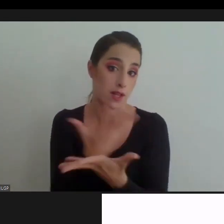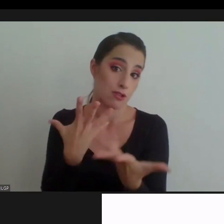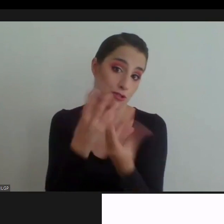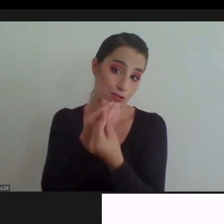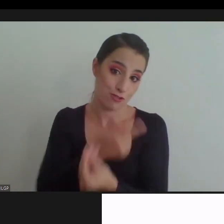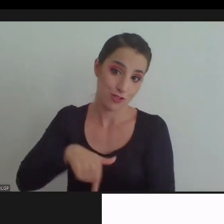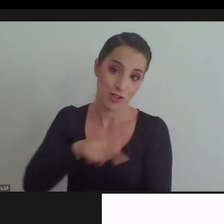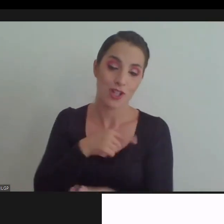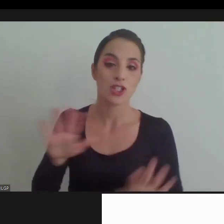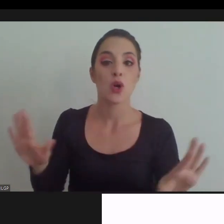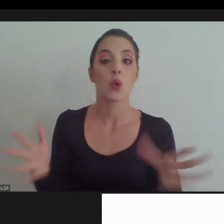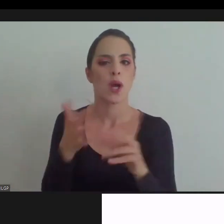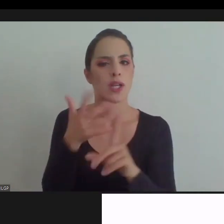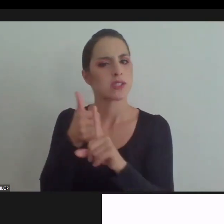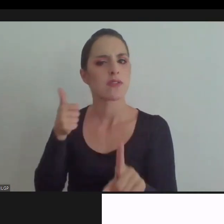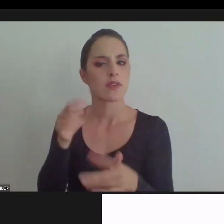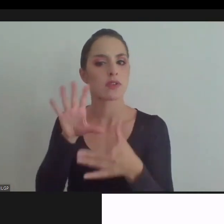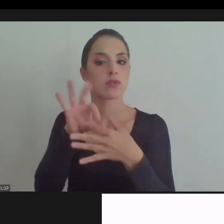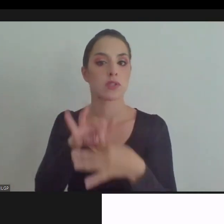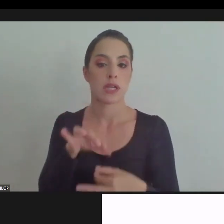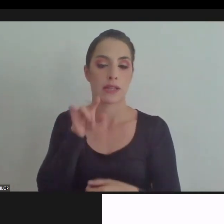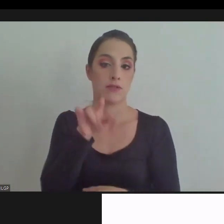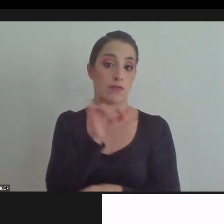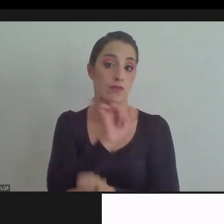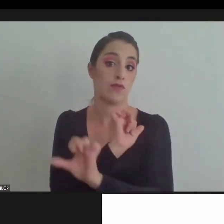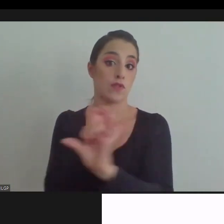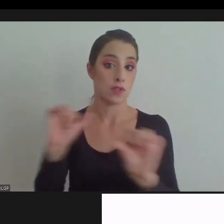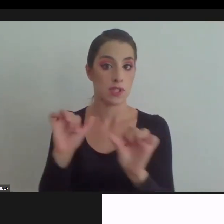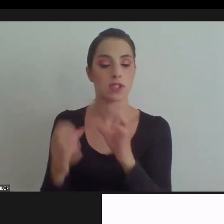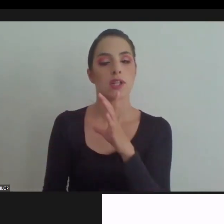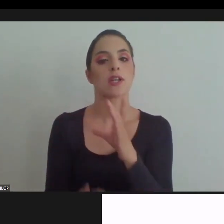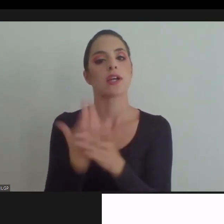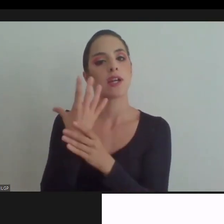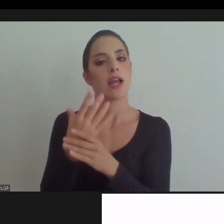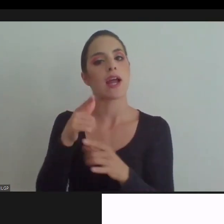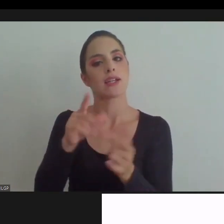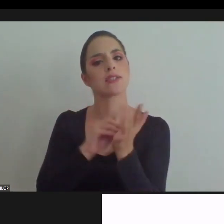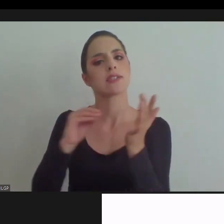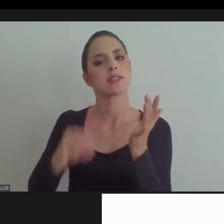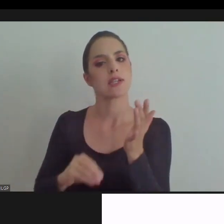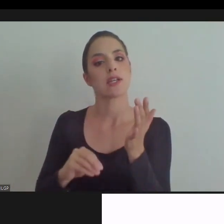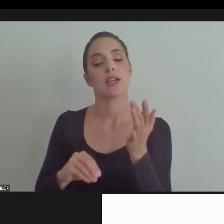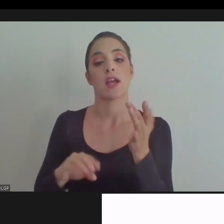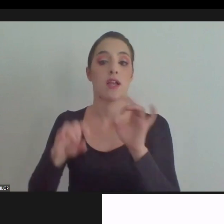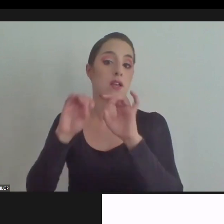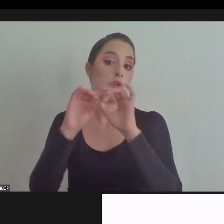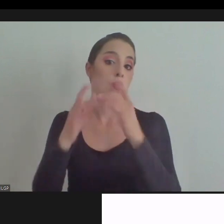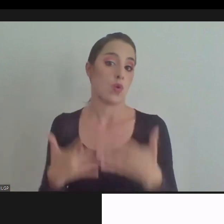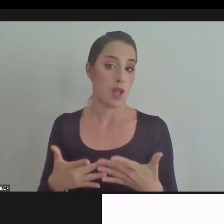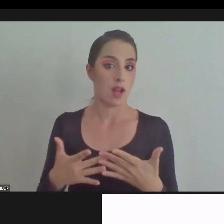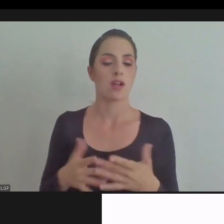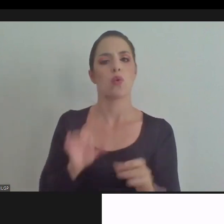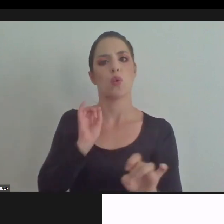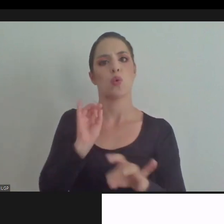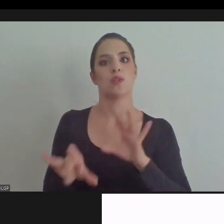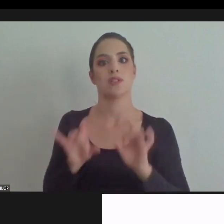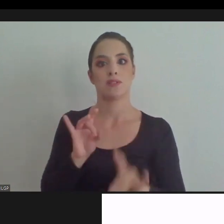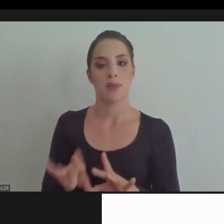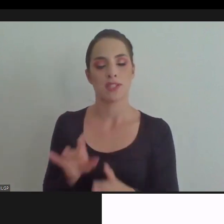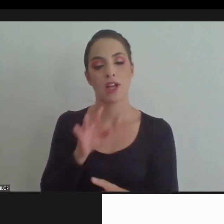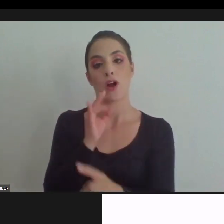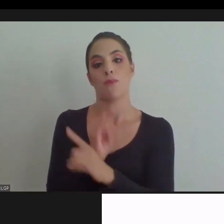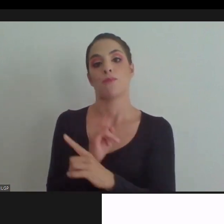quais foram os desafios que vos levaram a criar esta Secretaria Virtual. Afinal, o que é que se passou por